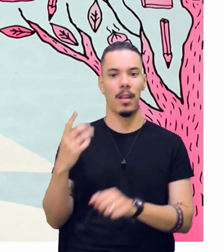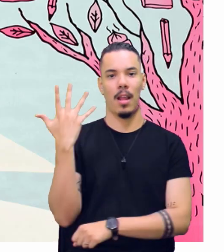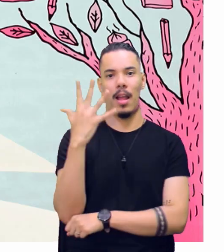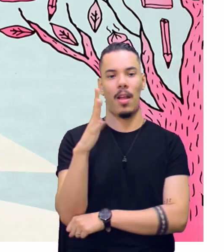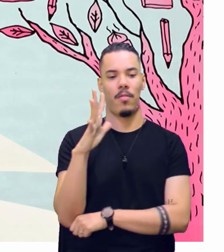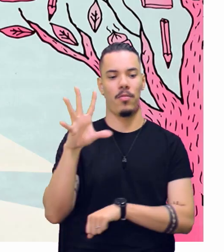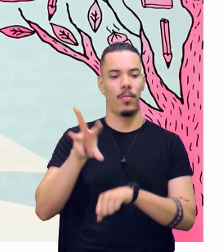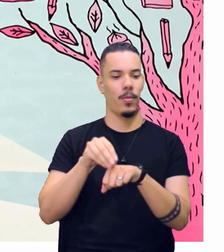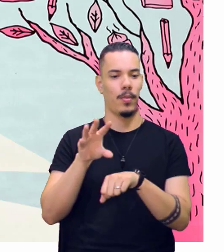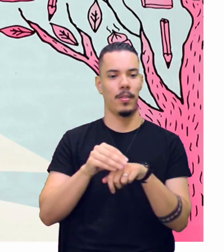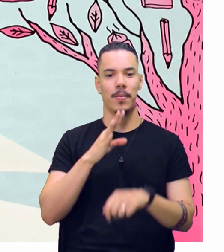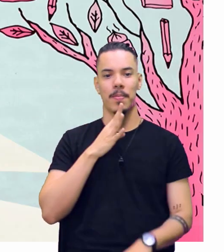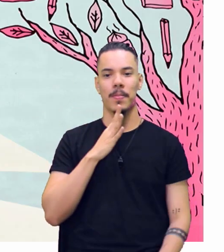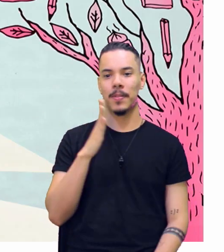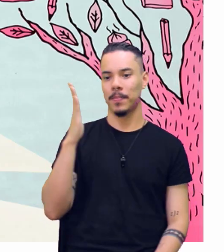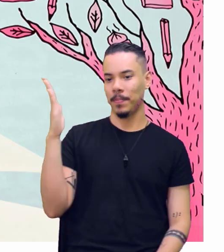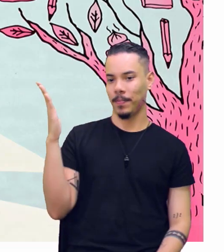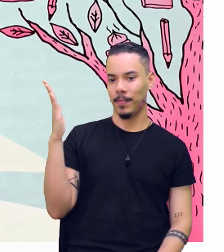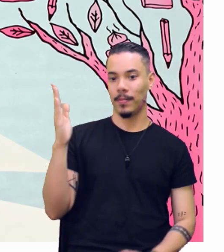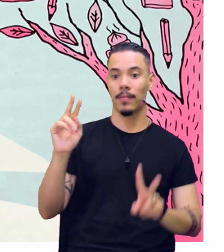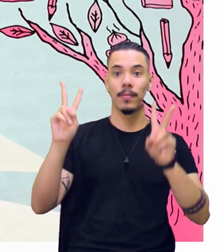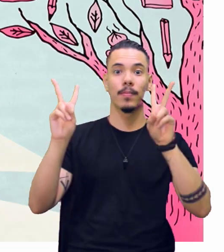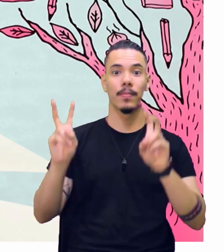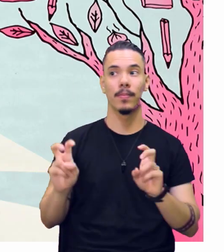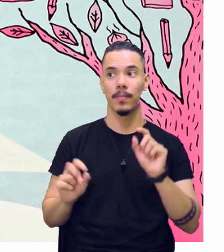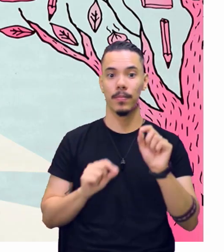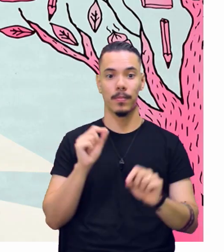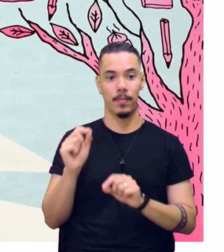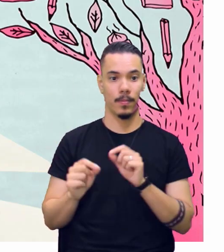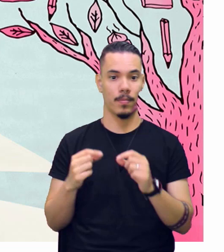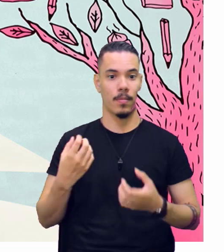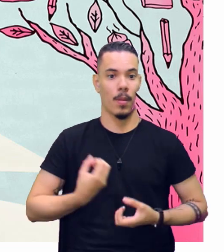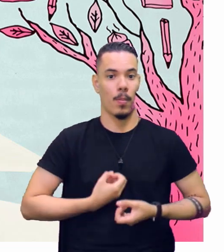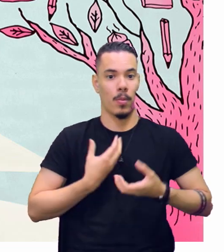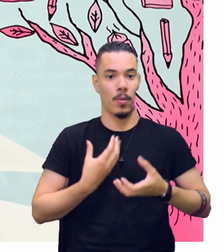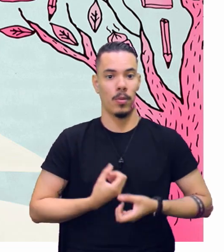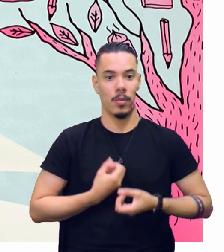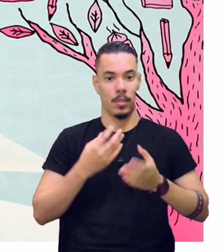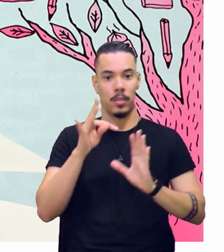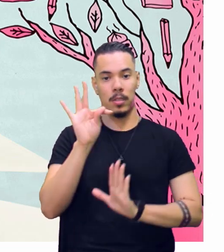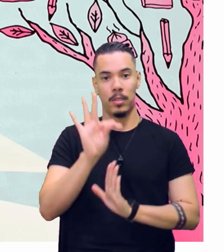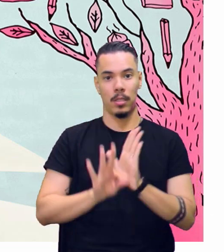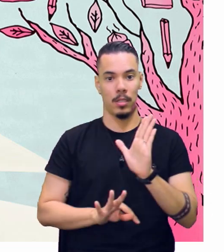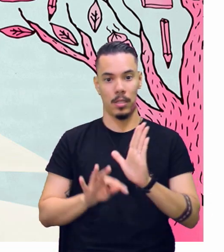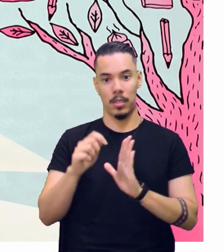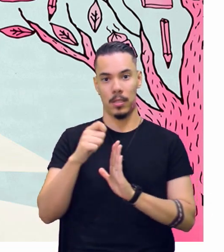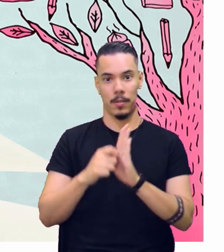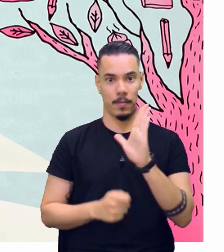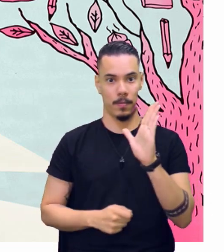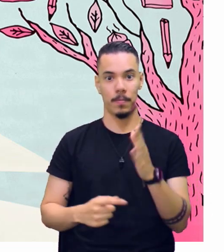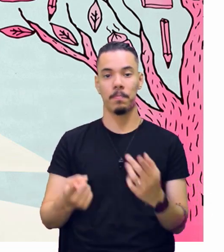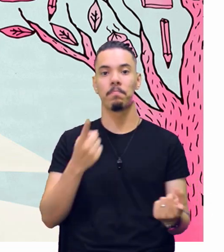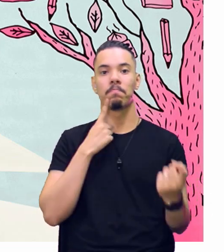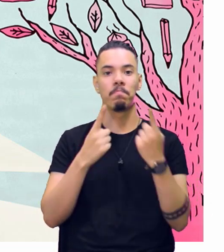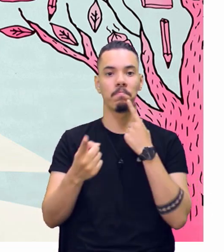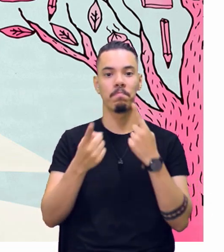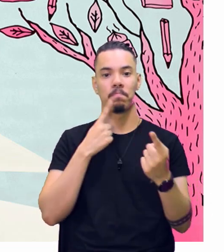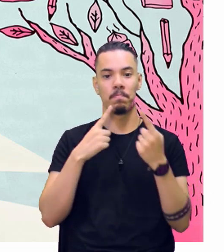nossa árvore do conhecimento com a nossa temática, né? Produção de texto,